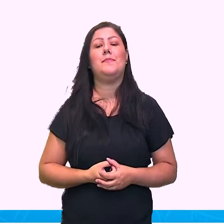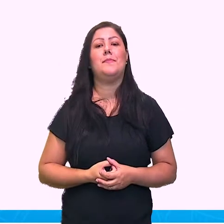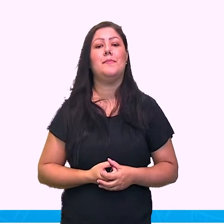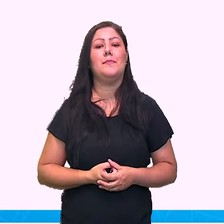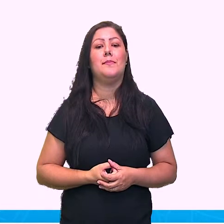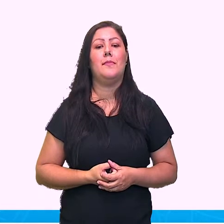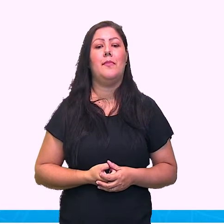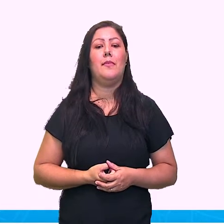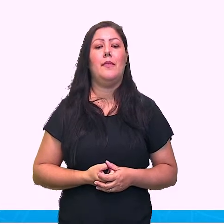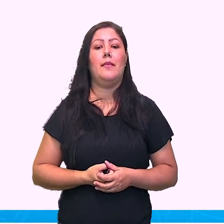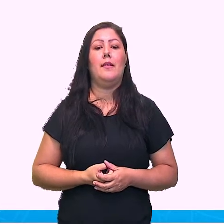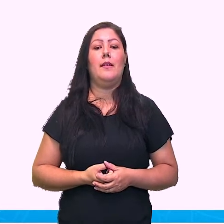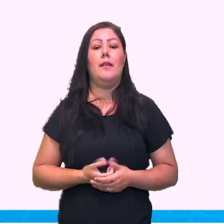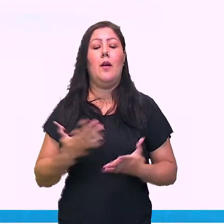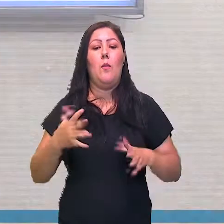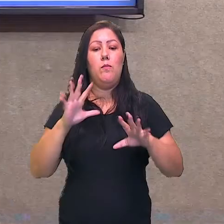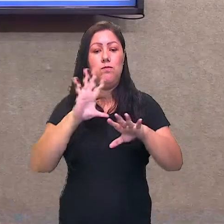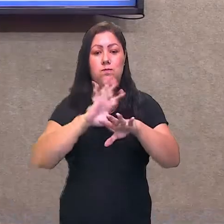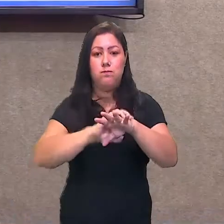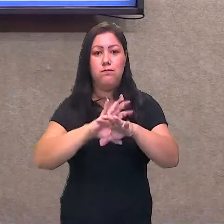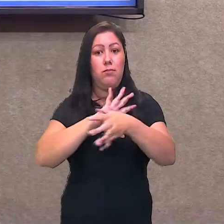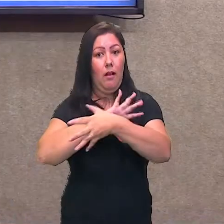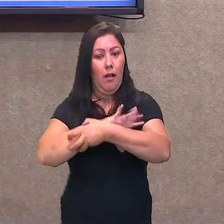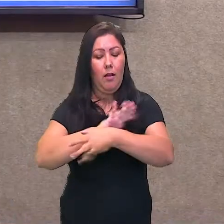falando de algo que é palpável.